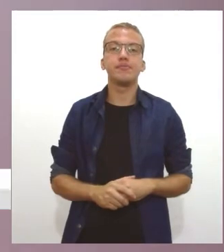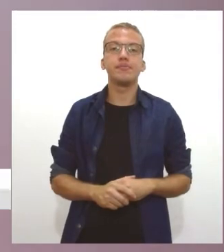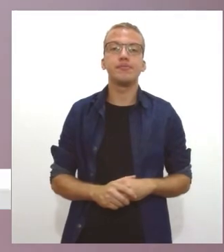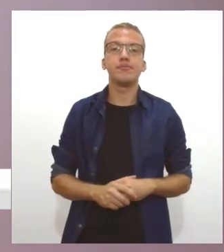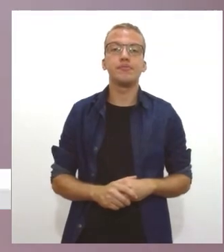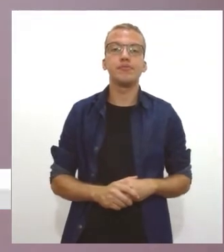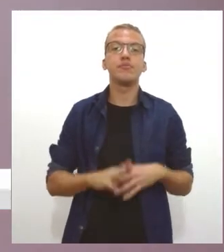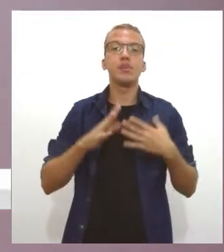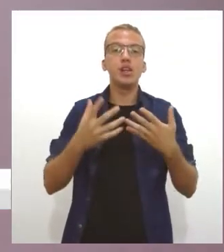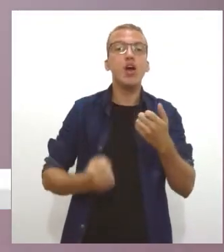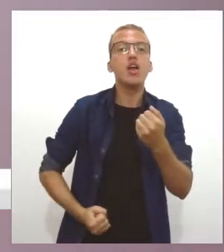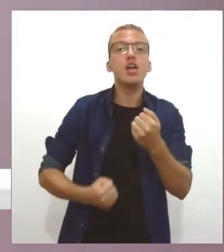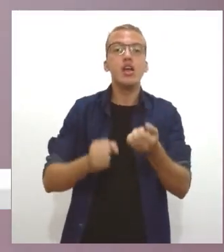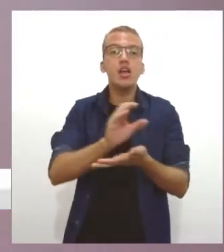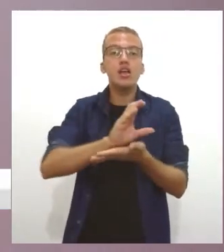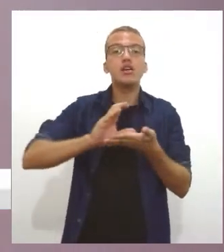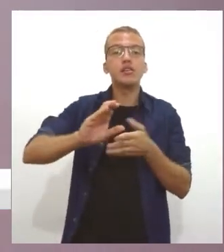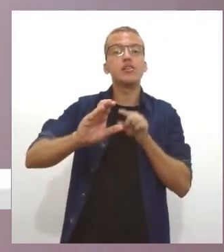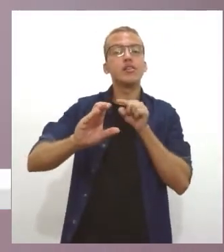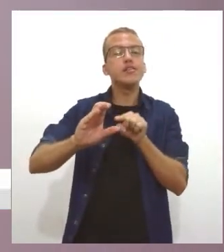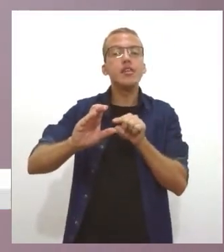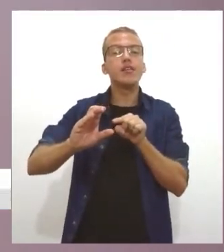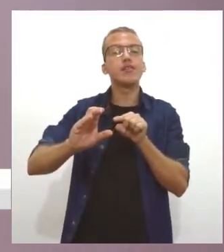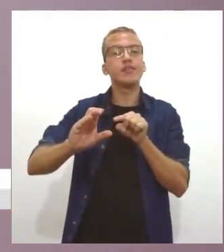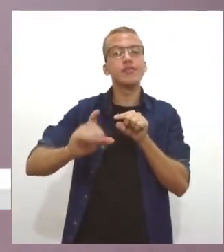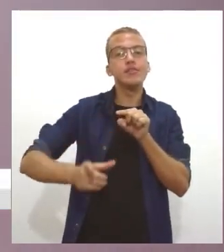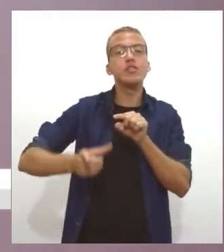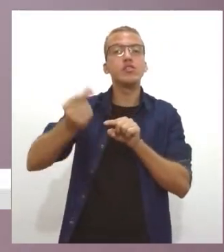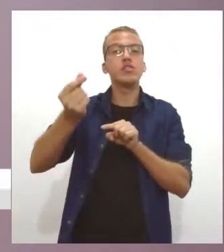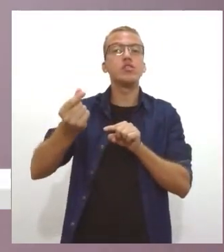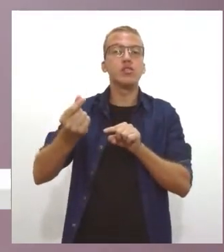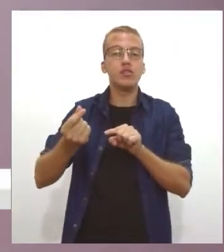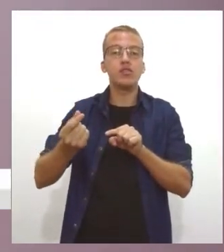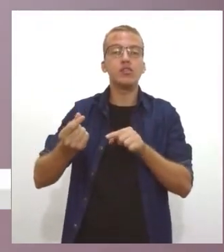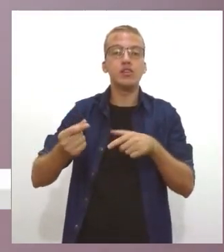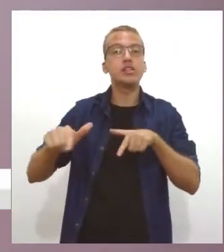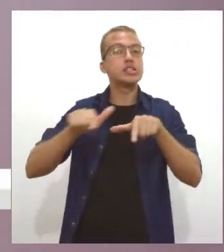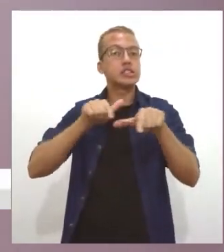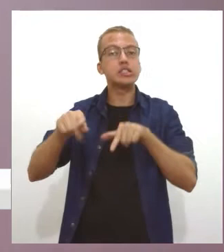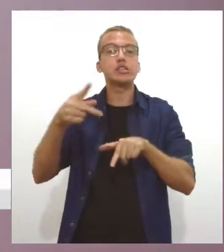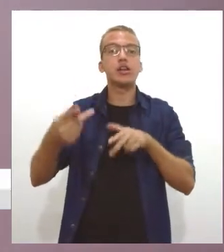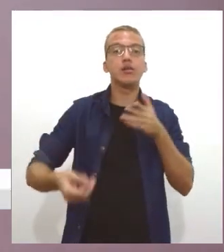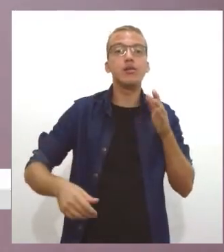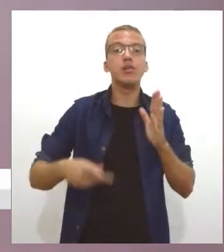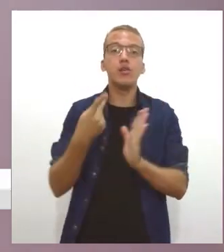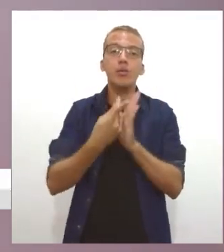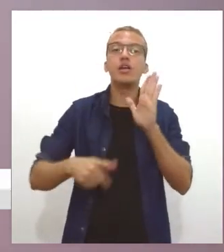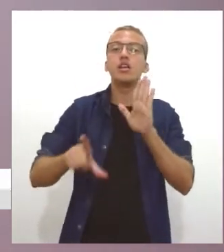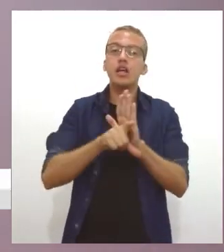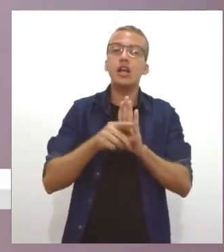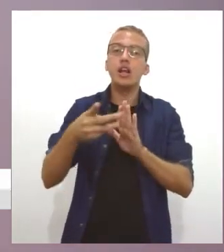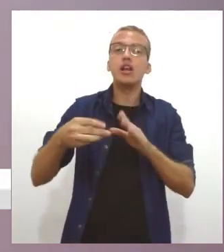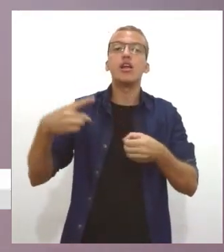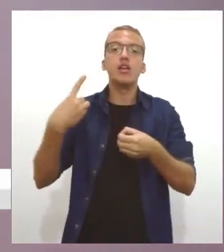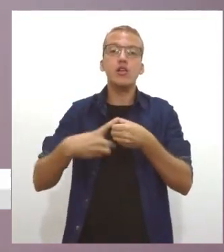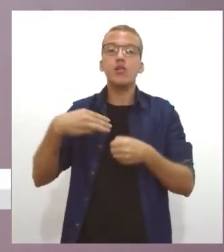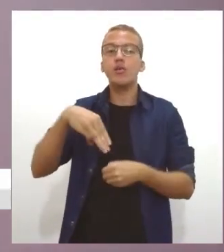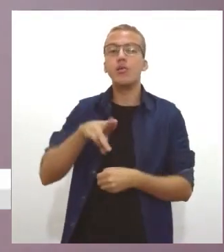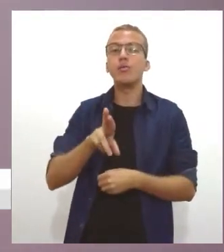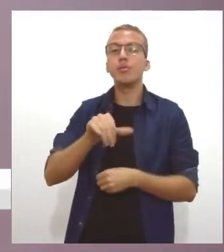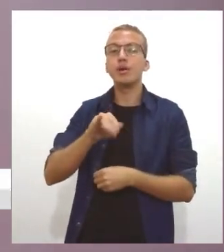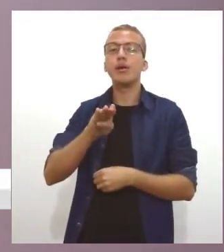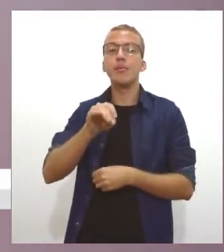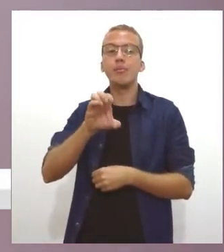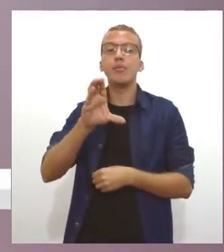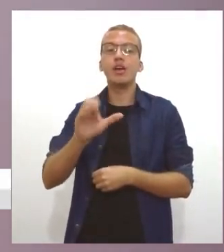auxílio financeiro, né? Essa atitude vanguardista do município de Muribeca, e aqui eu parabenizo, né, ao vivo, é muito importante,